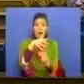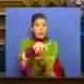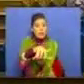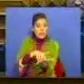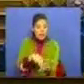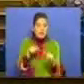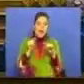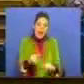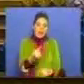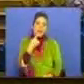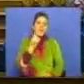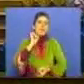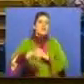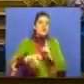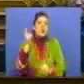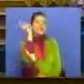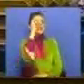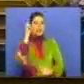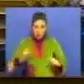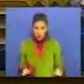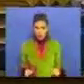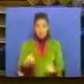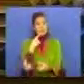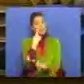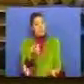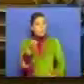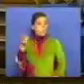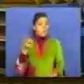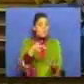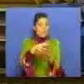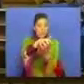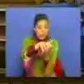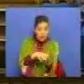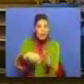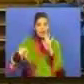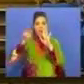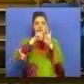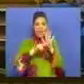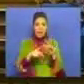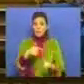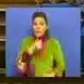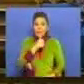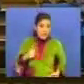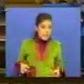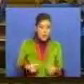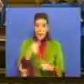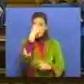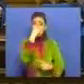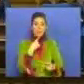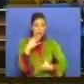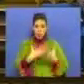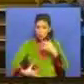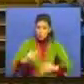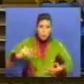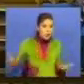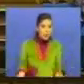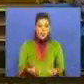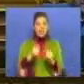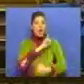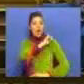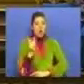que é que se referia José Sócrates? Referia-se ao facto que o diretório, a regra da decisão, a personalidade jurídica,